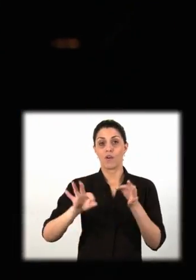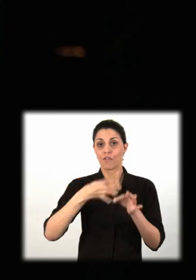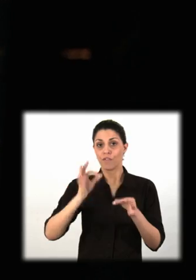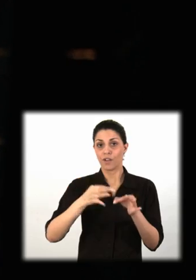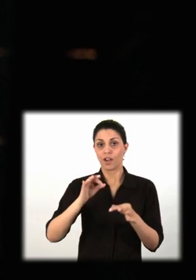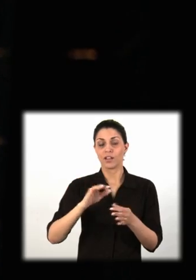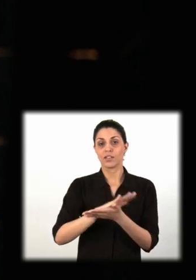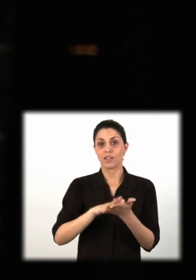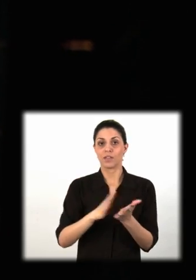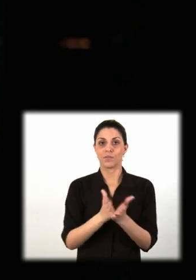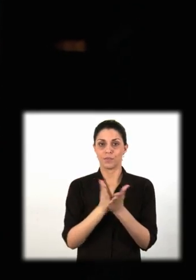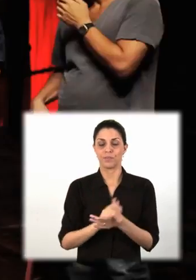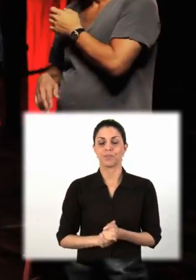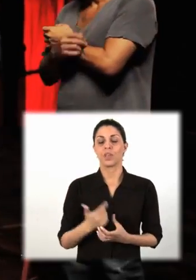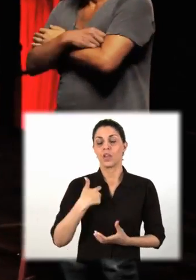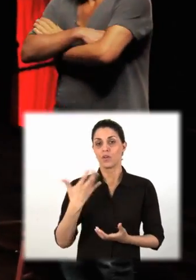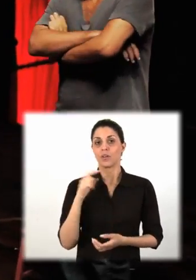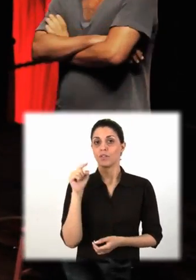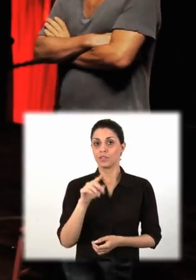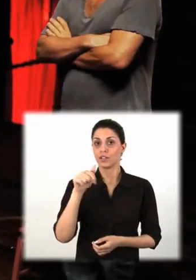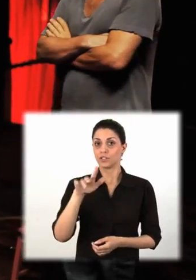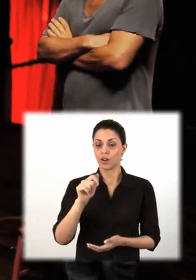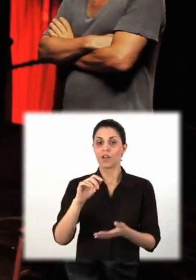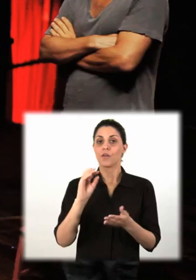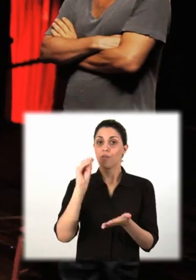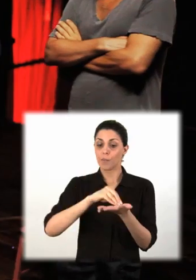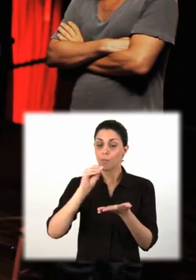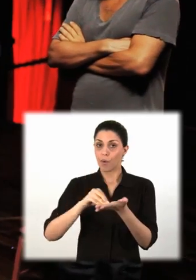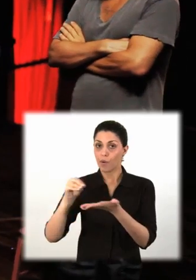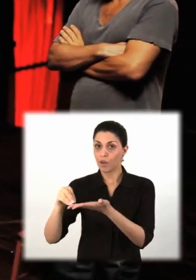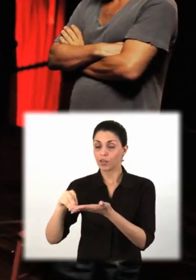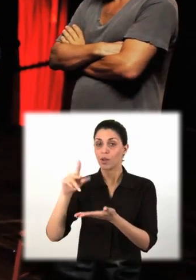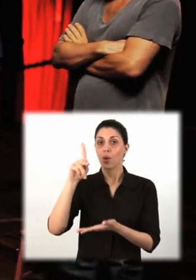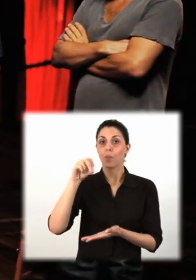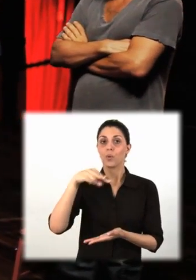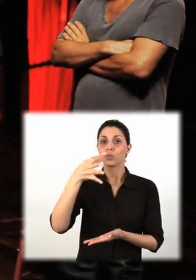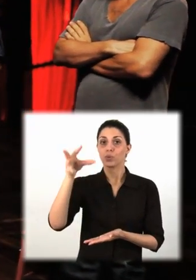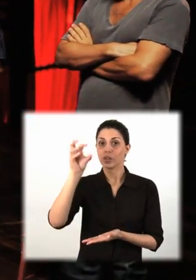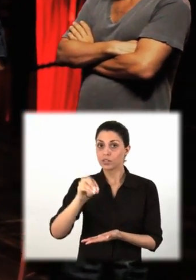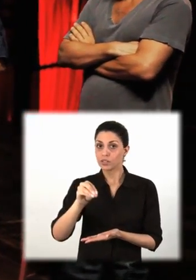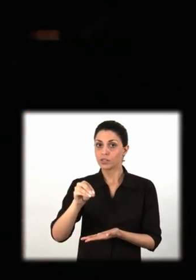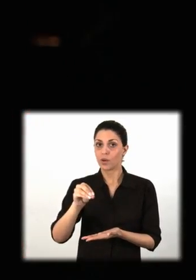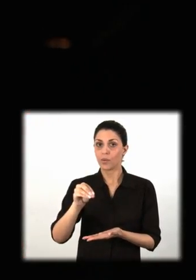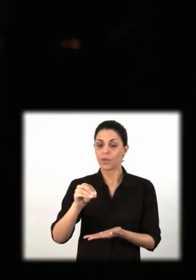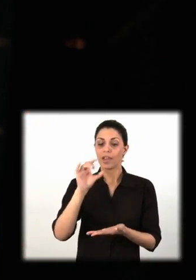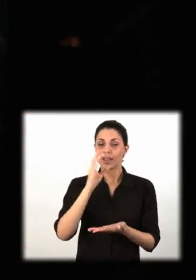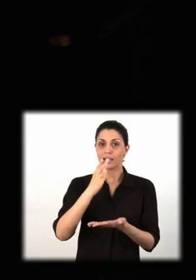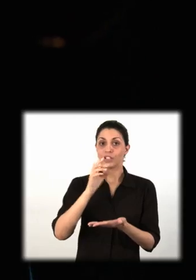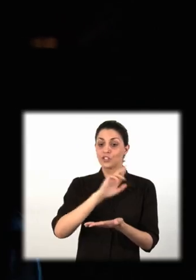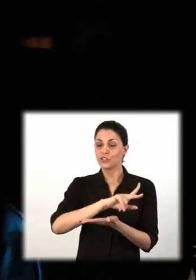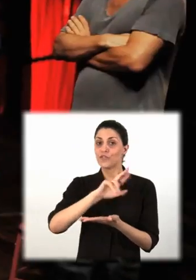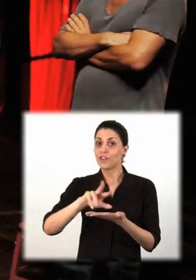Eu quero que você, Ângela, pontue esse texto, dando ênfase para cada um desses